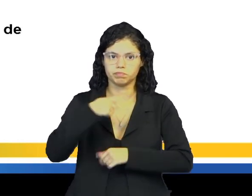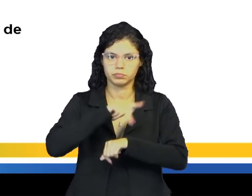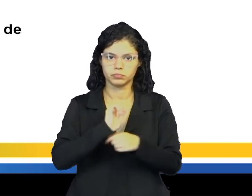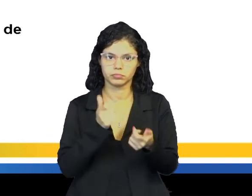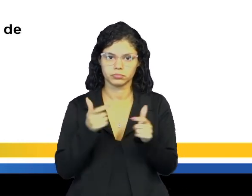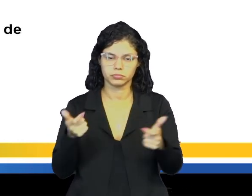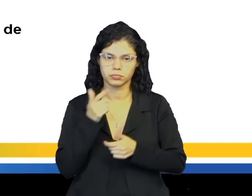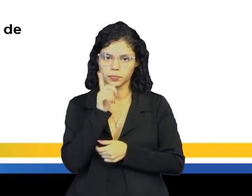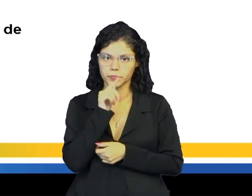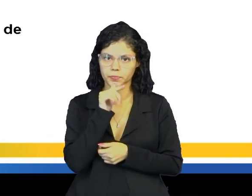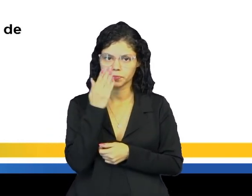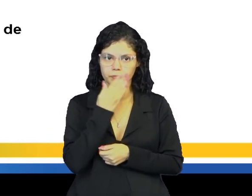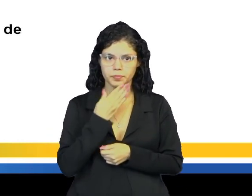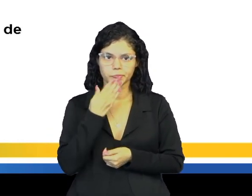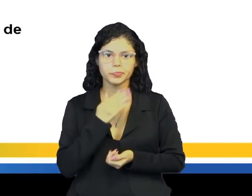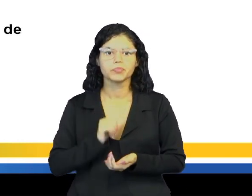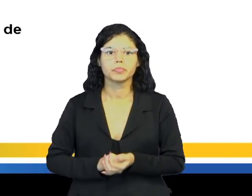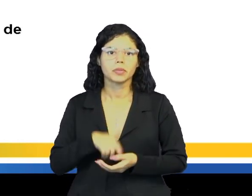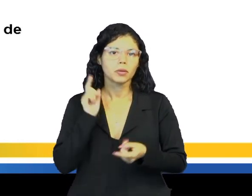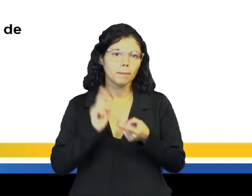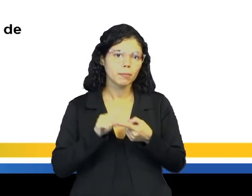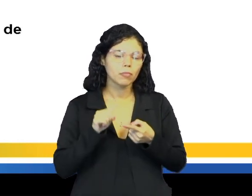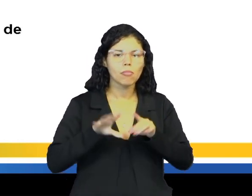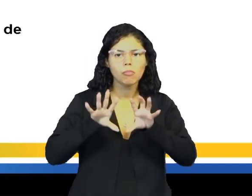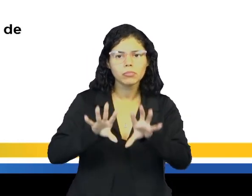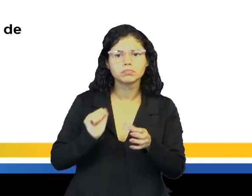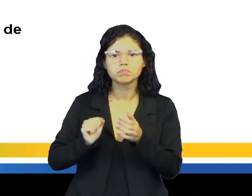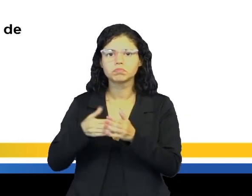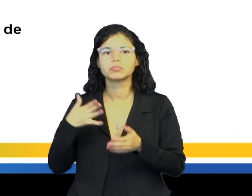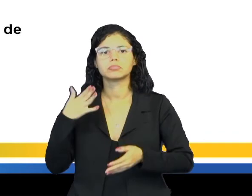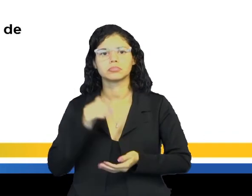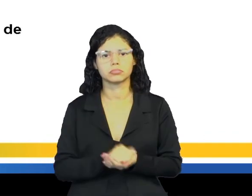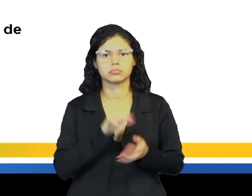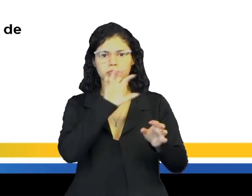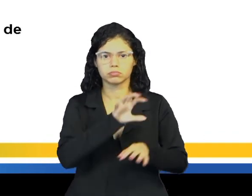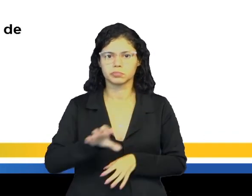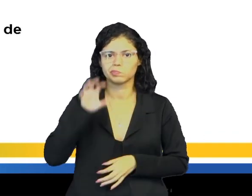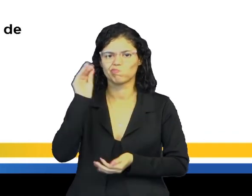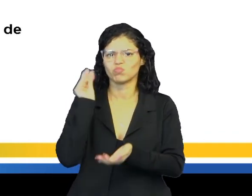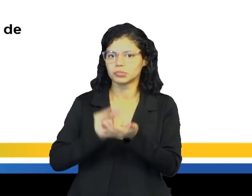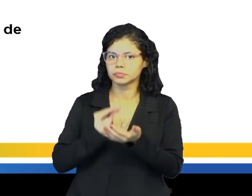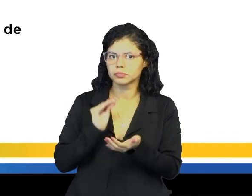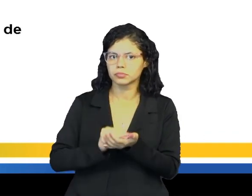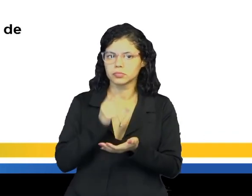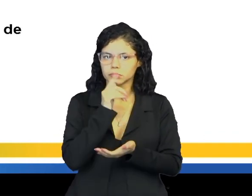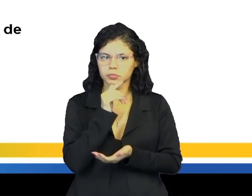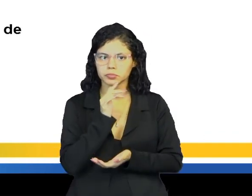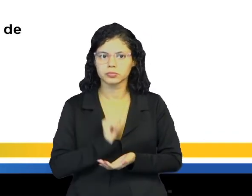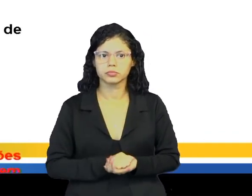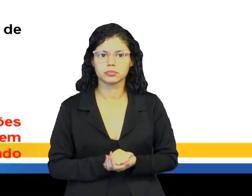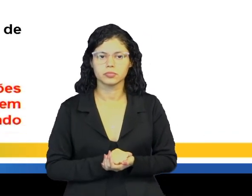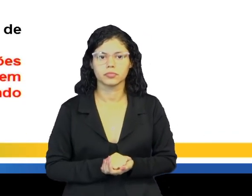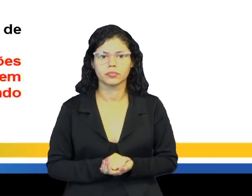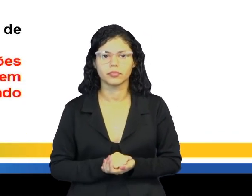com grandes reservas de água doce. Por que, mesmo assim, muitas regiões podem sofrer com a falta de água?